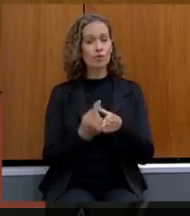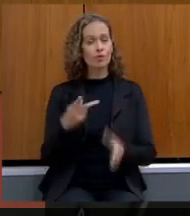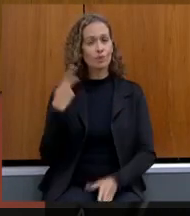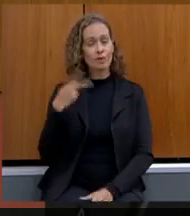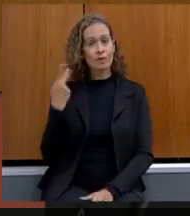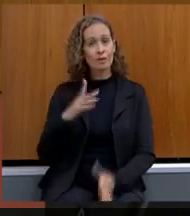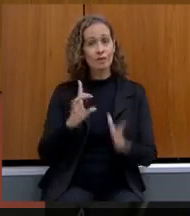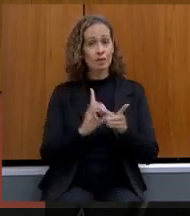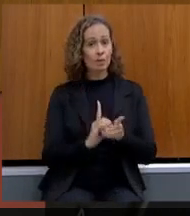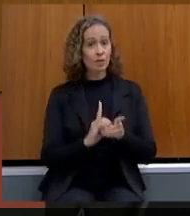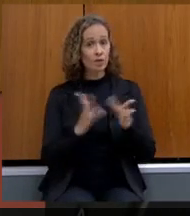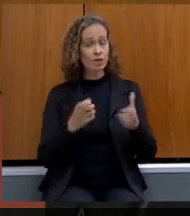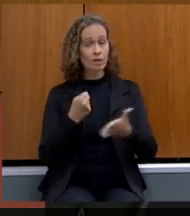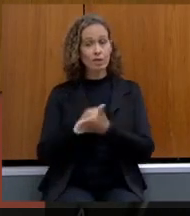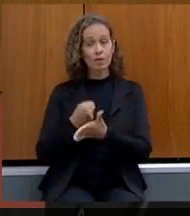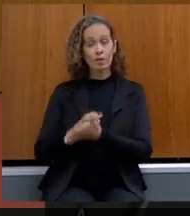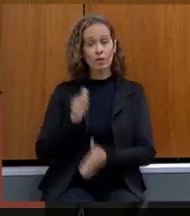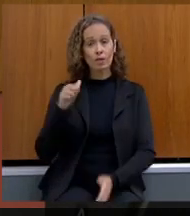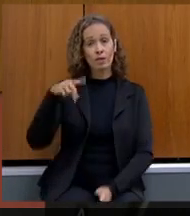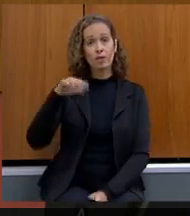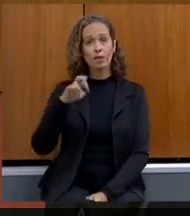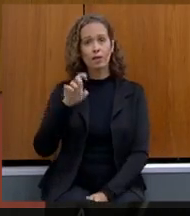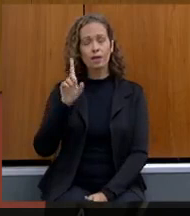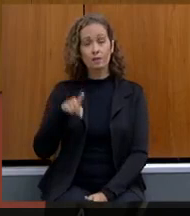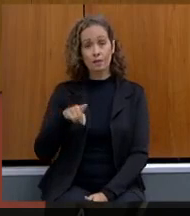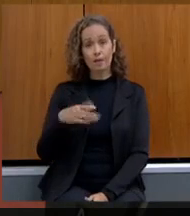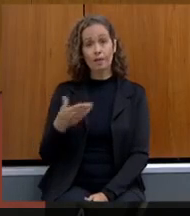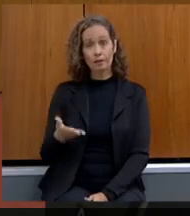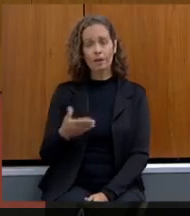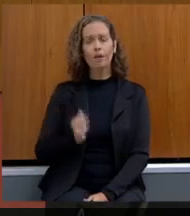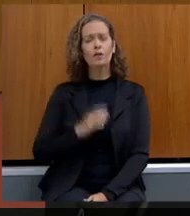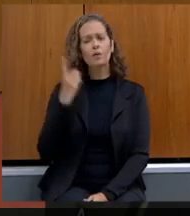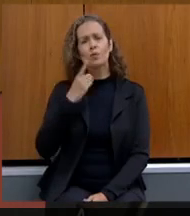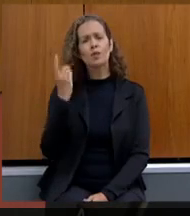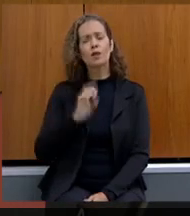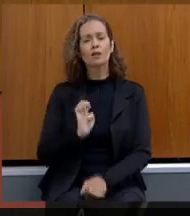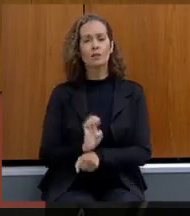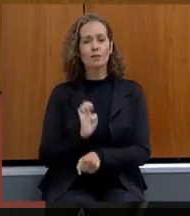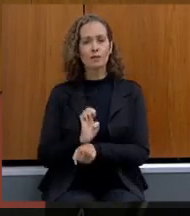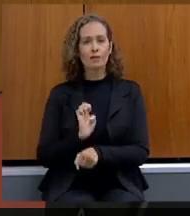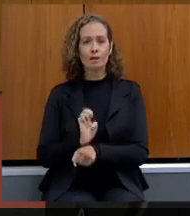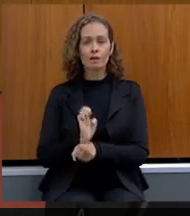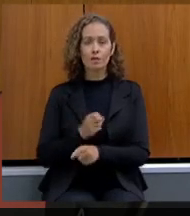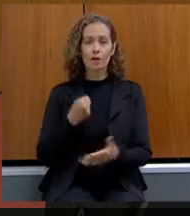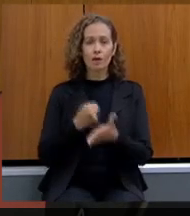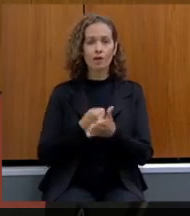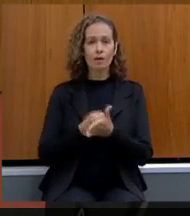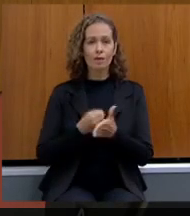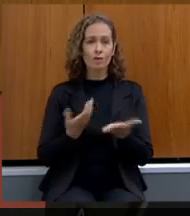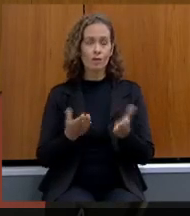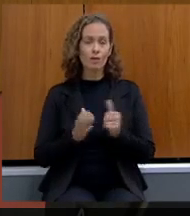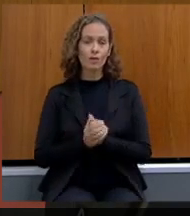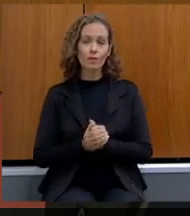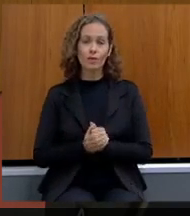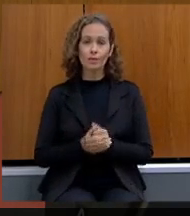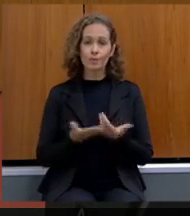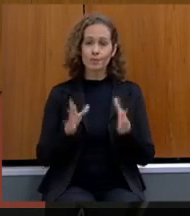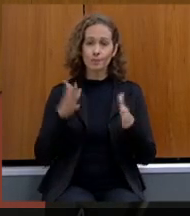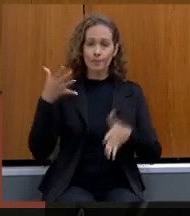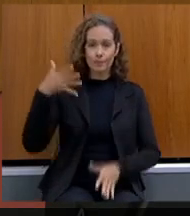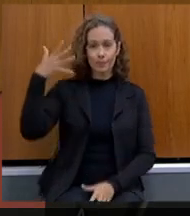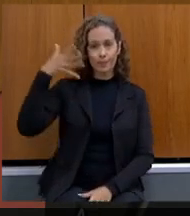democracia luta André Quintão deputado estadual líder do bloco democracia ou tá bom dia com a vossa excelência a